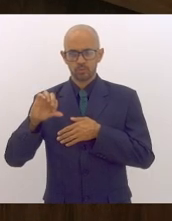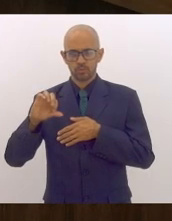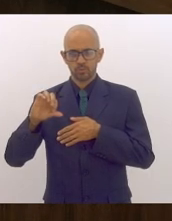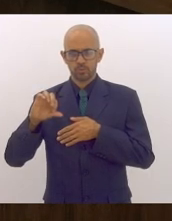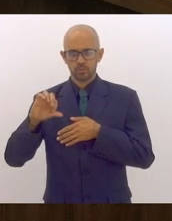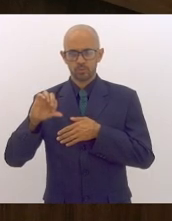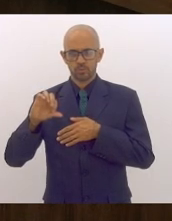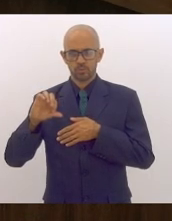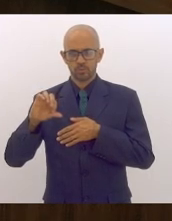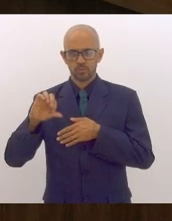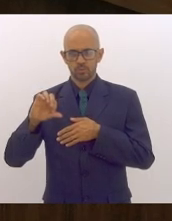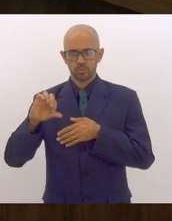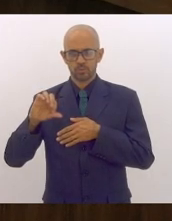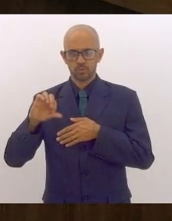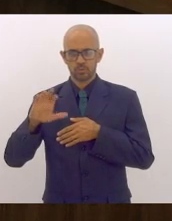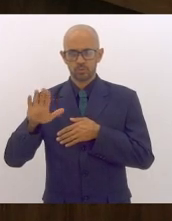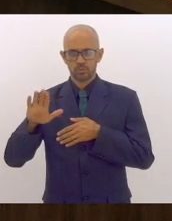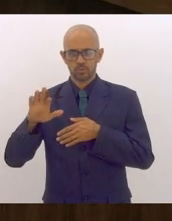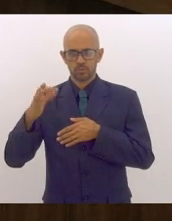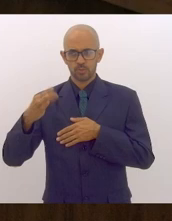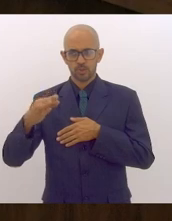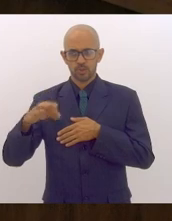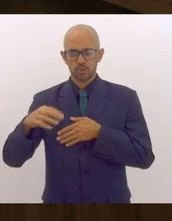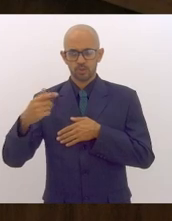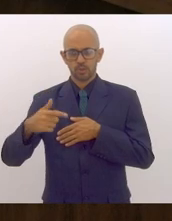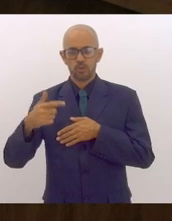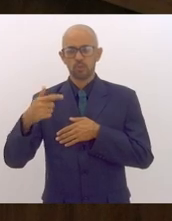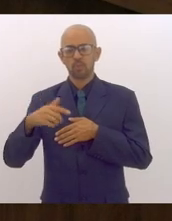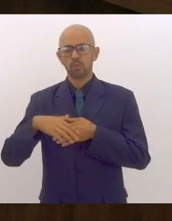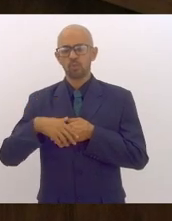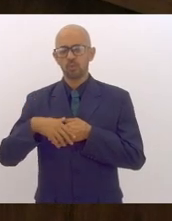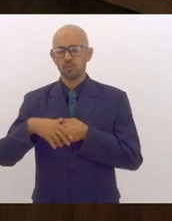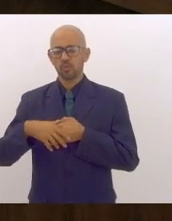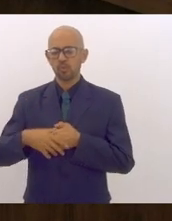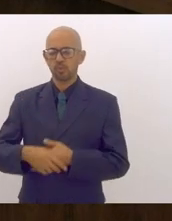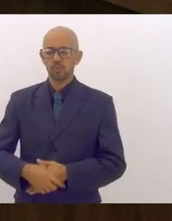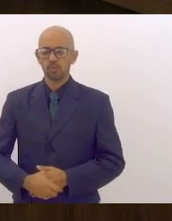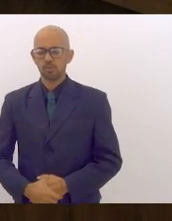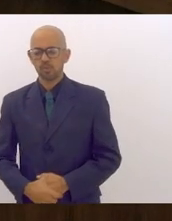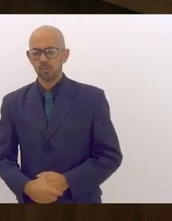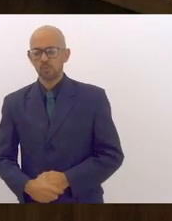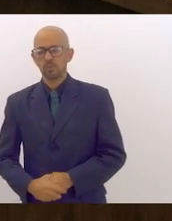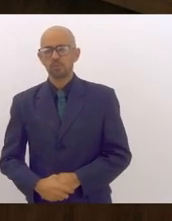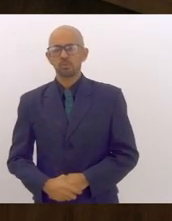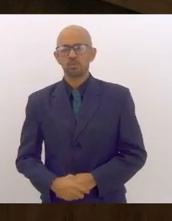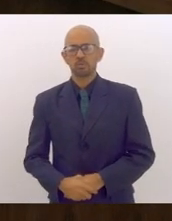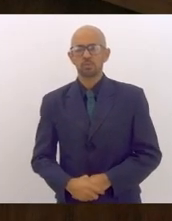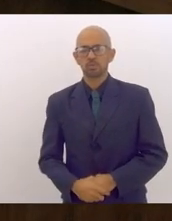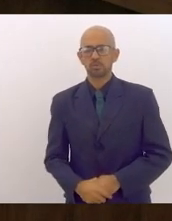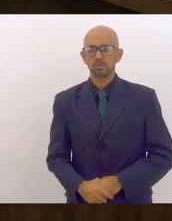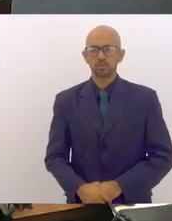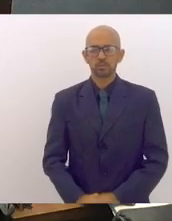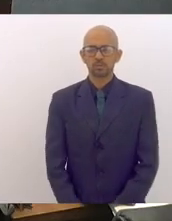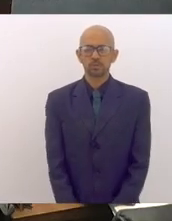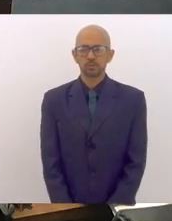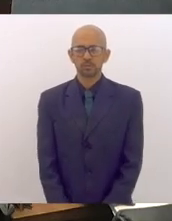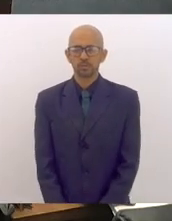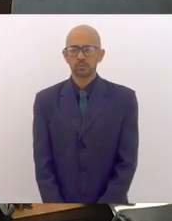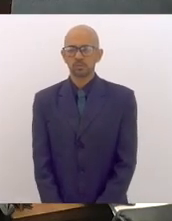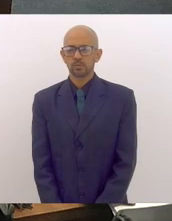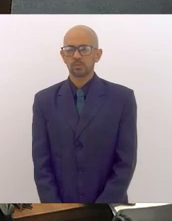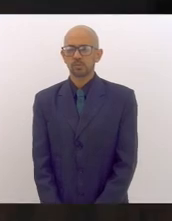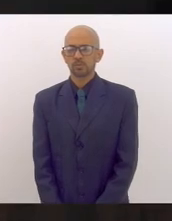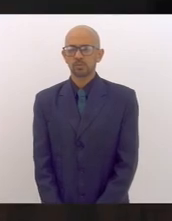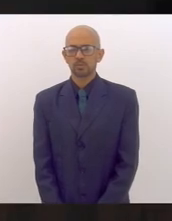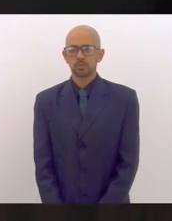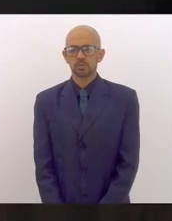O 19 está certo. O 20. 21. Pela derrubada. O 20,